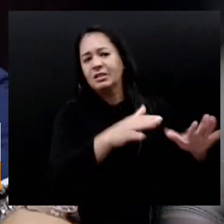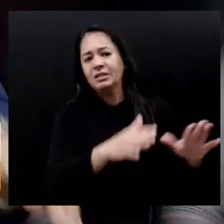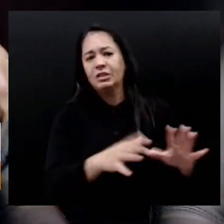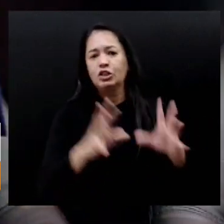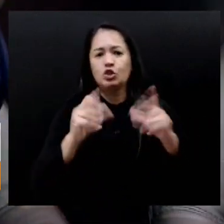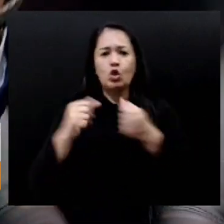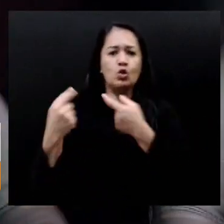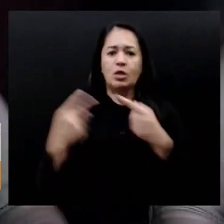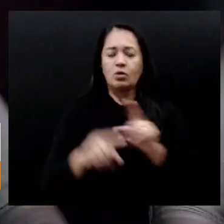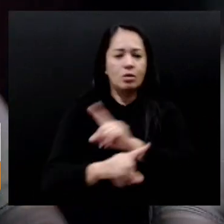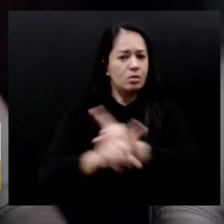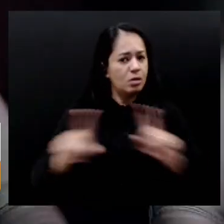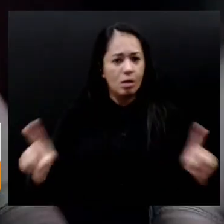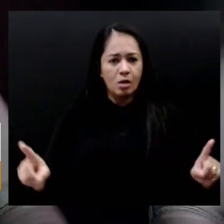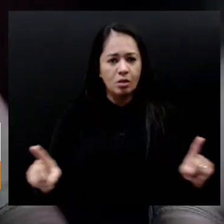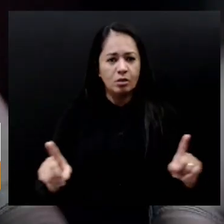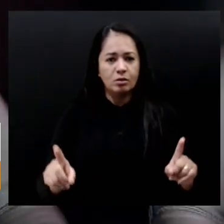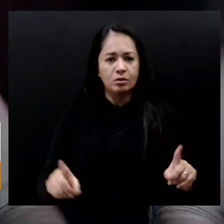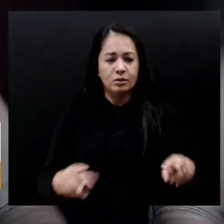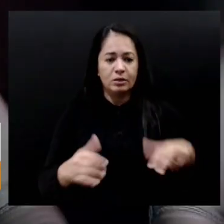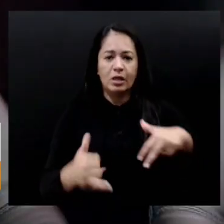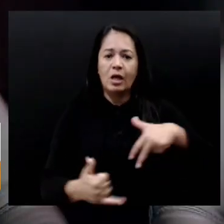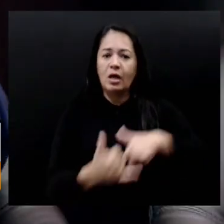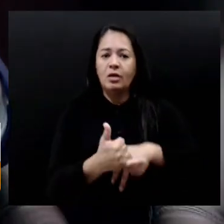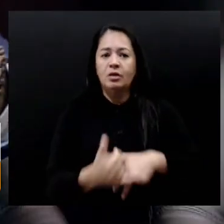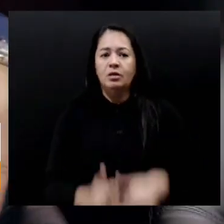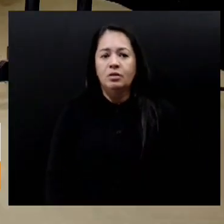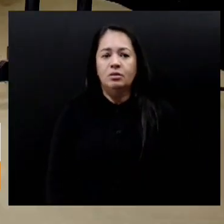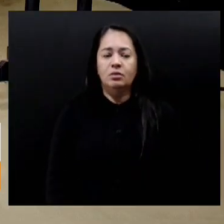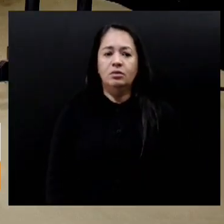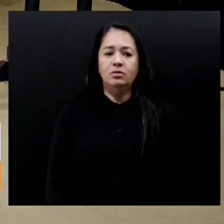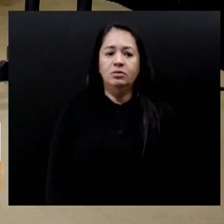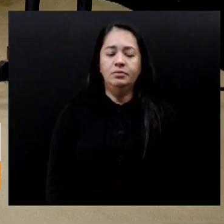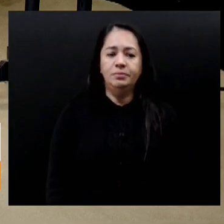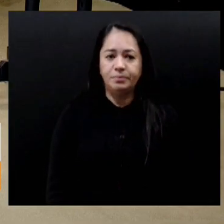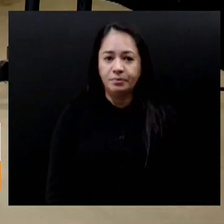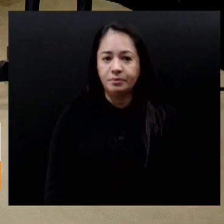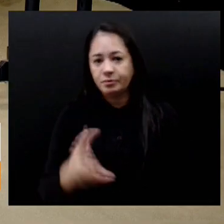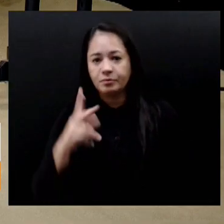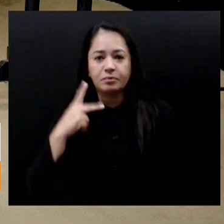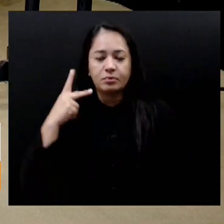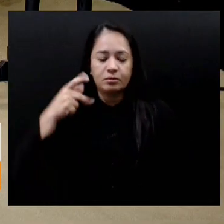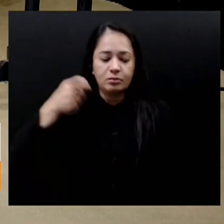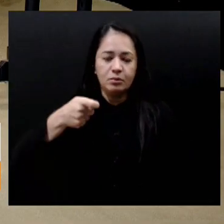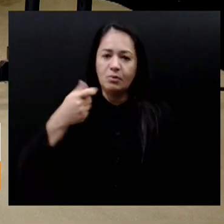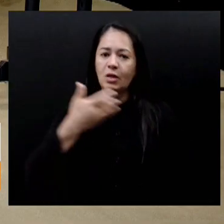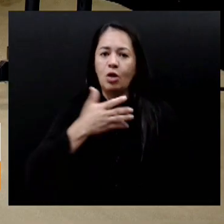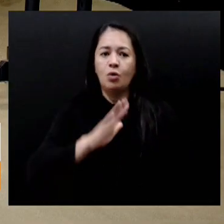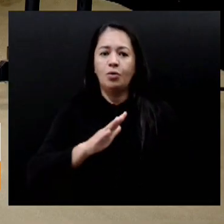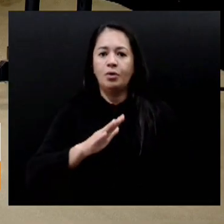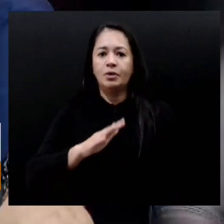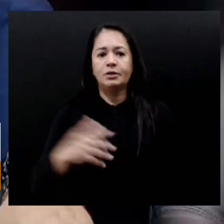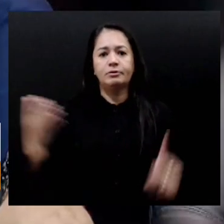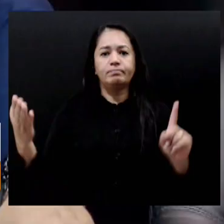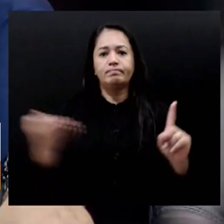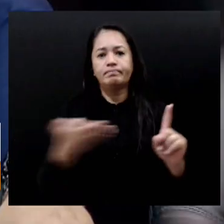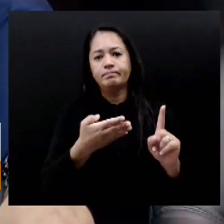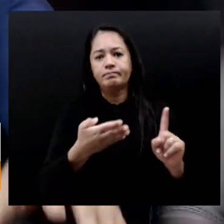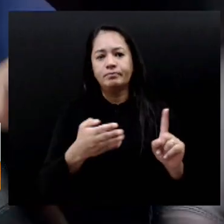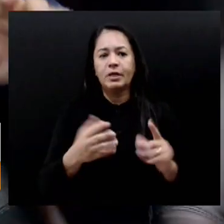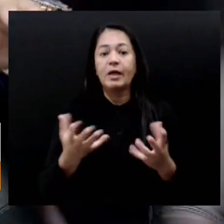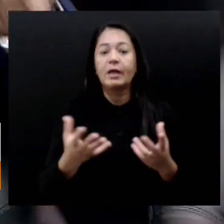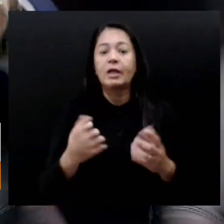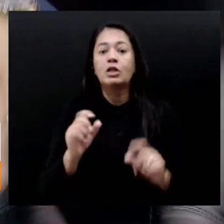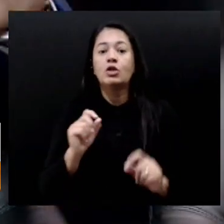contra é a vítima, talvez o promotor não goste do réu, mas o agente penal, né, o policial penal, tá ali mais para querer o bom convívio, para que ele